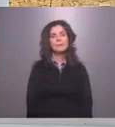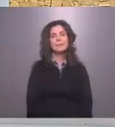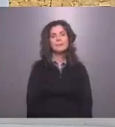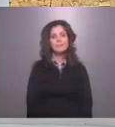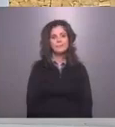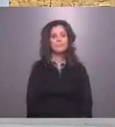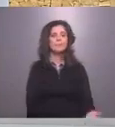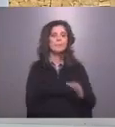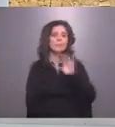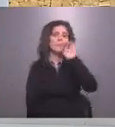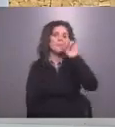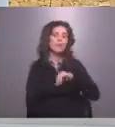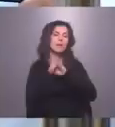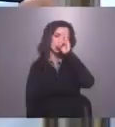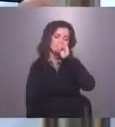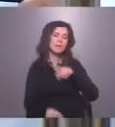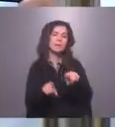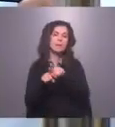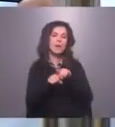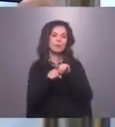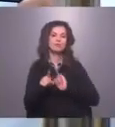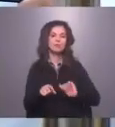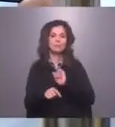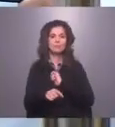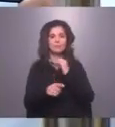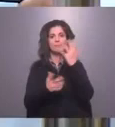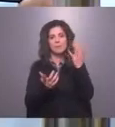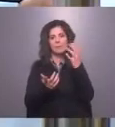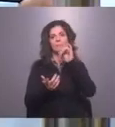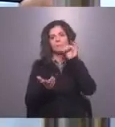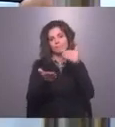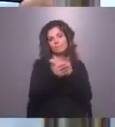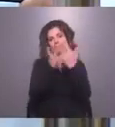Lord, remember your church throughout the world. Make us grow in love.